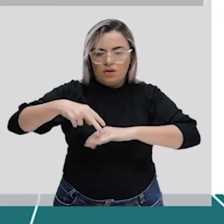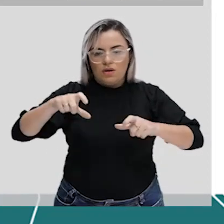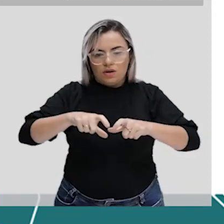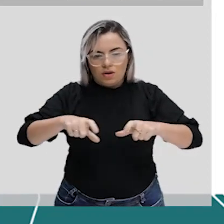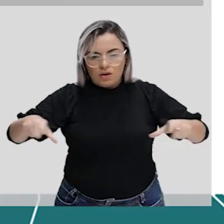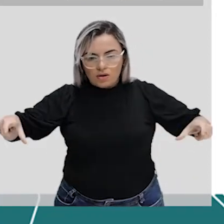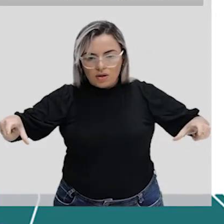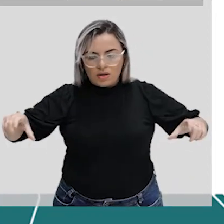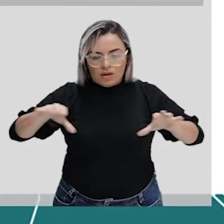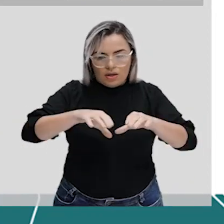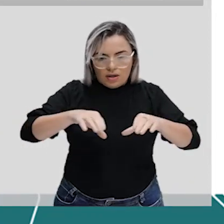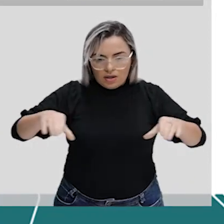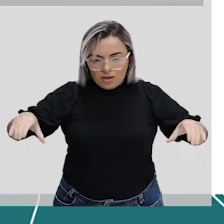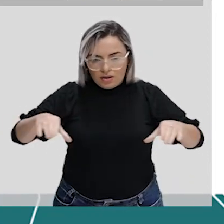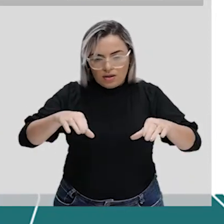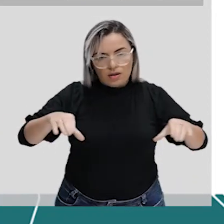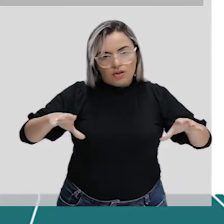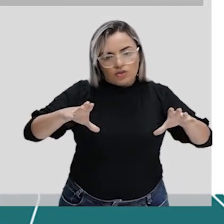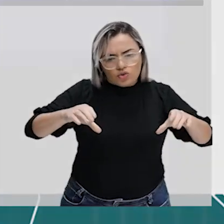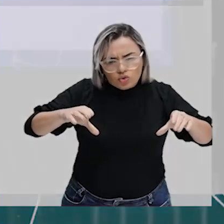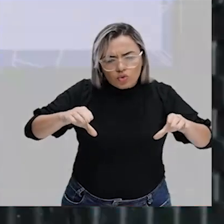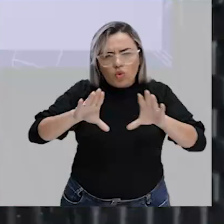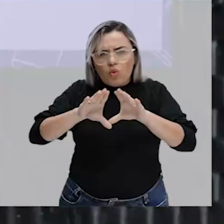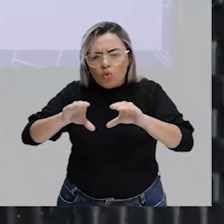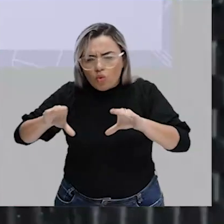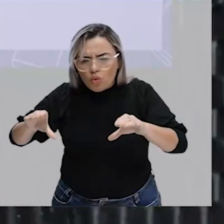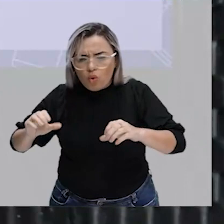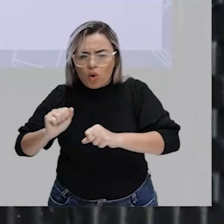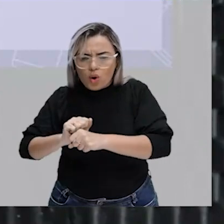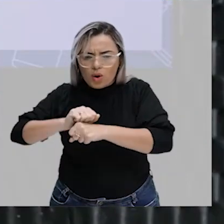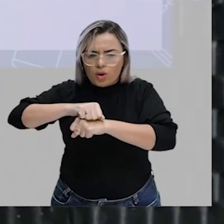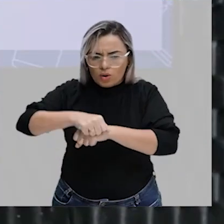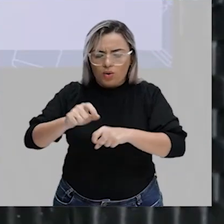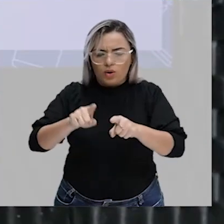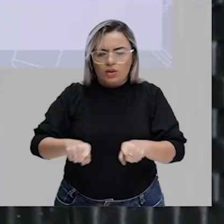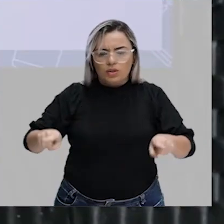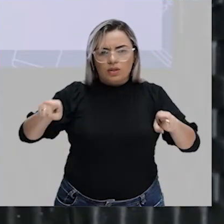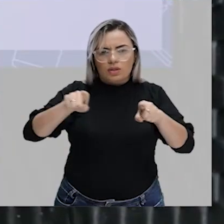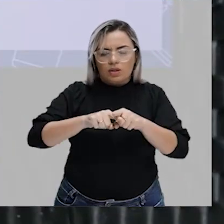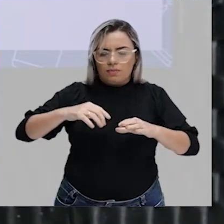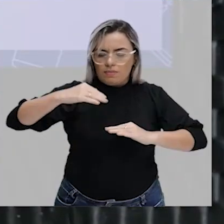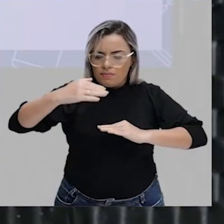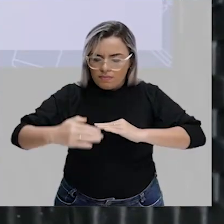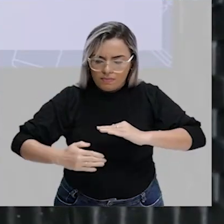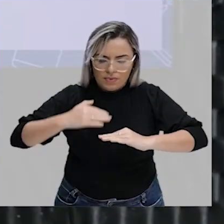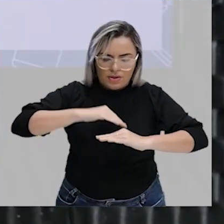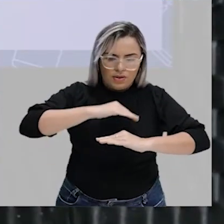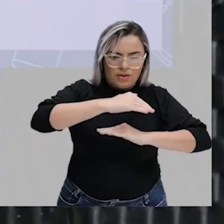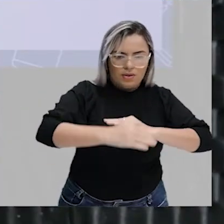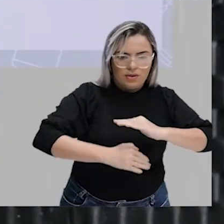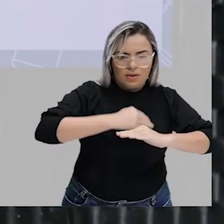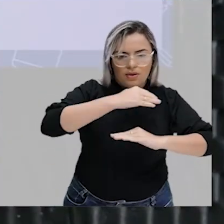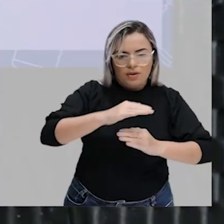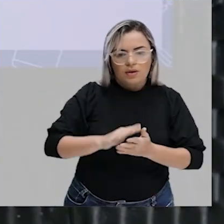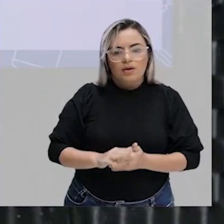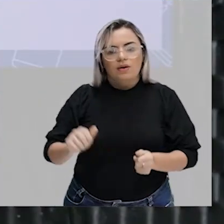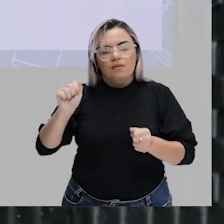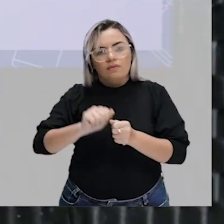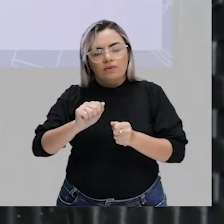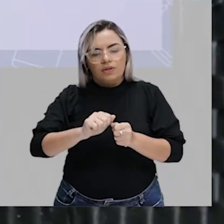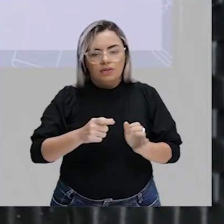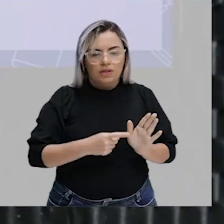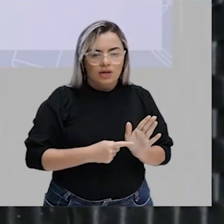couro, as ginastas fazem a apresentação com elementos obrigatórios. Está aqui a trave de equilíbrio.